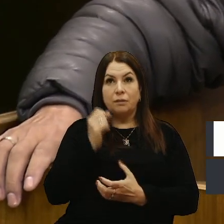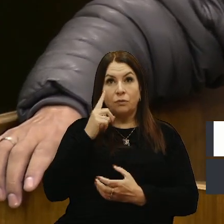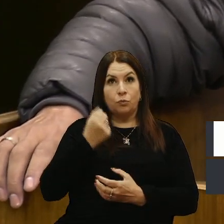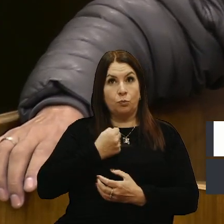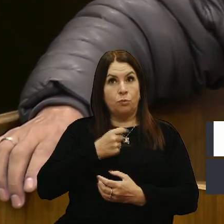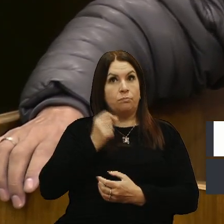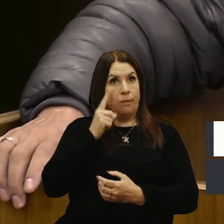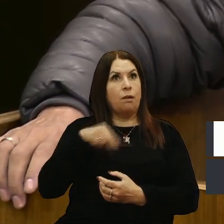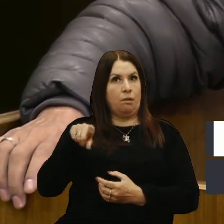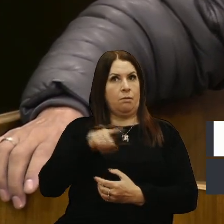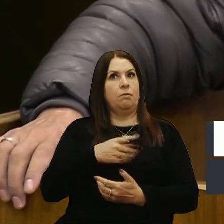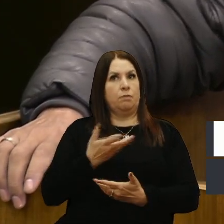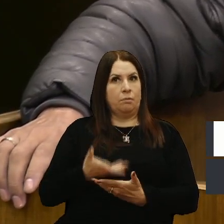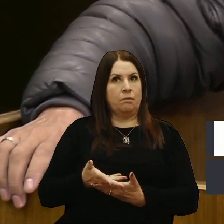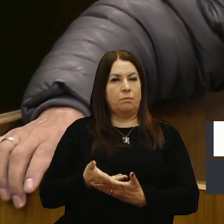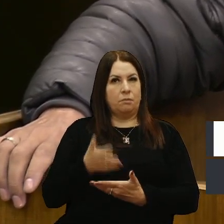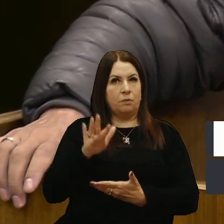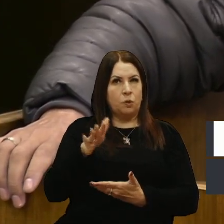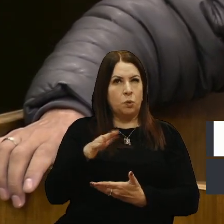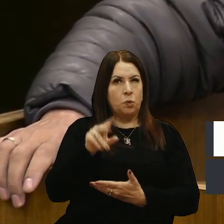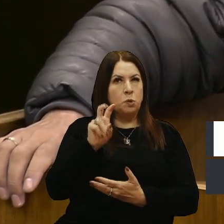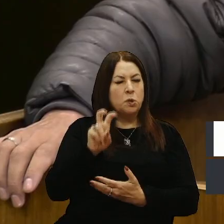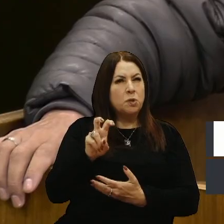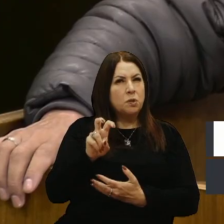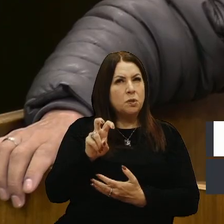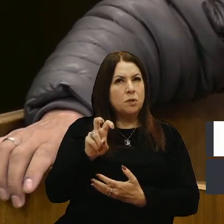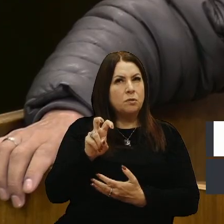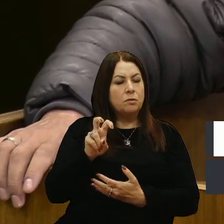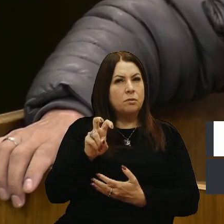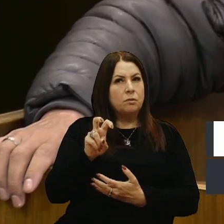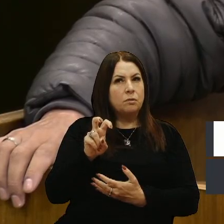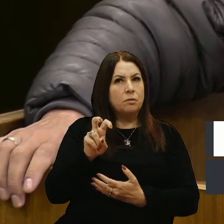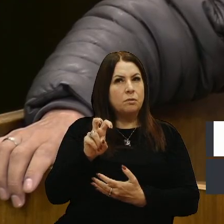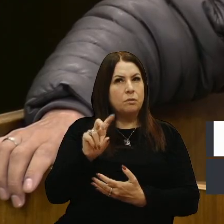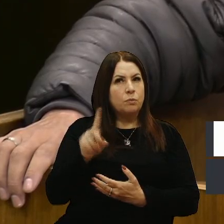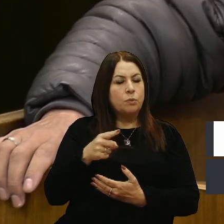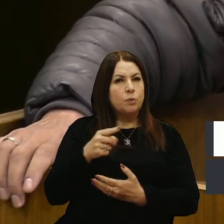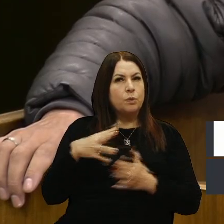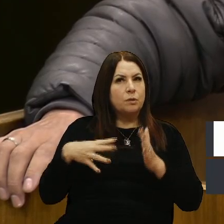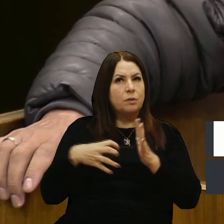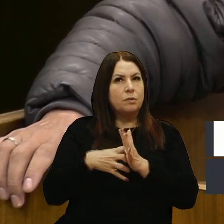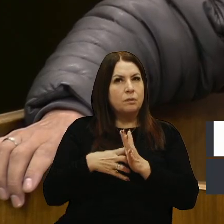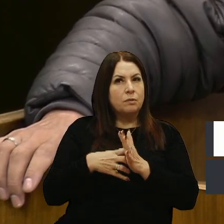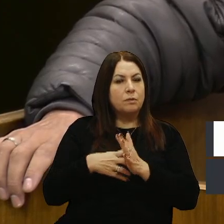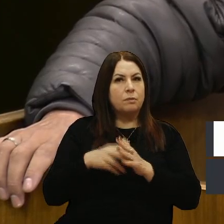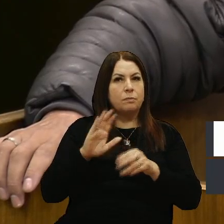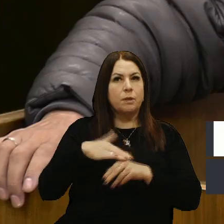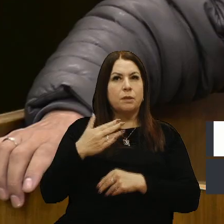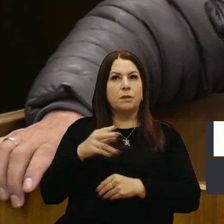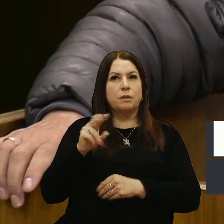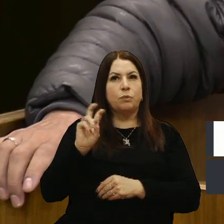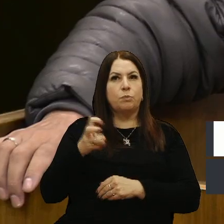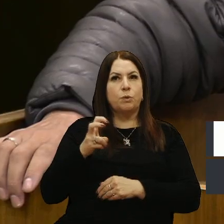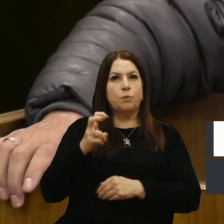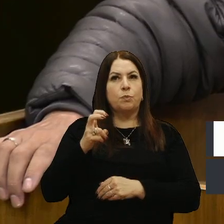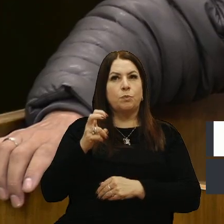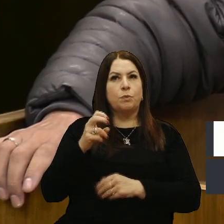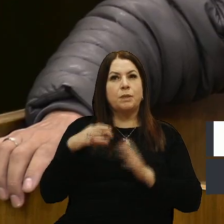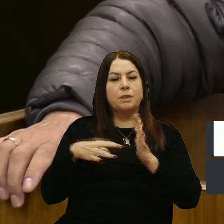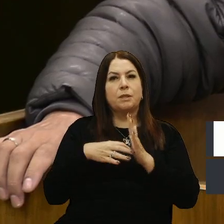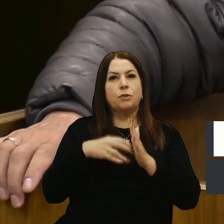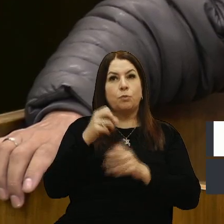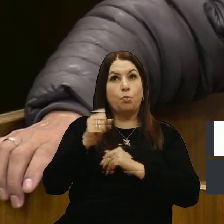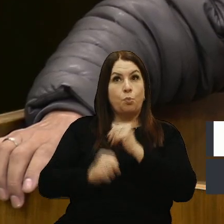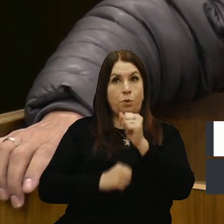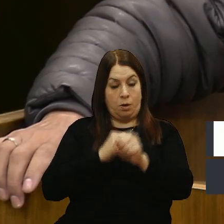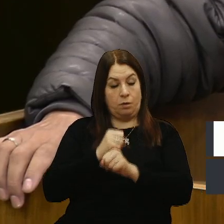temos aqui em torno de 5 mil acidentes, mais de 5 mil acidentes por ano, acidentes de trabalho.